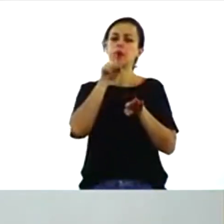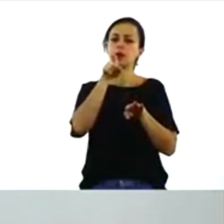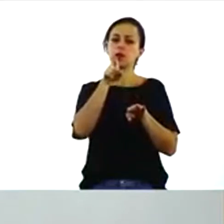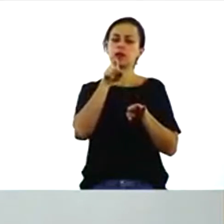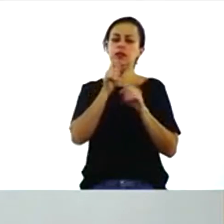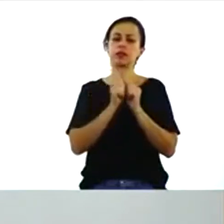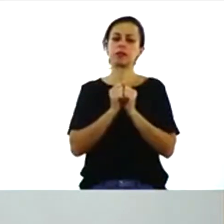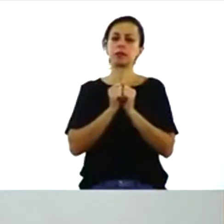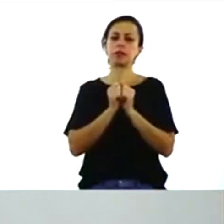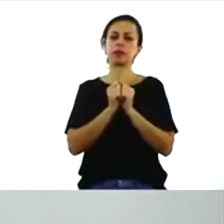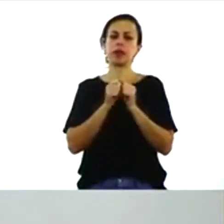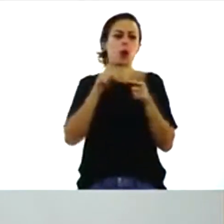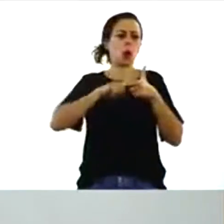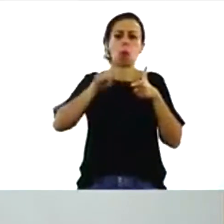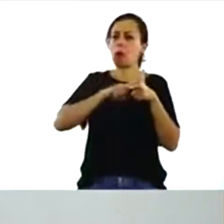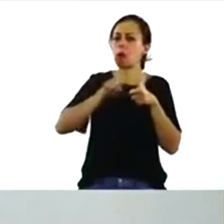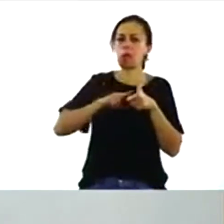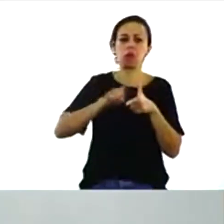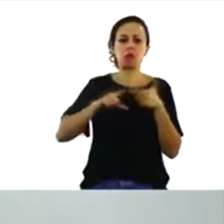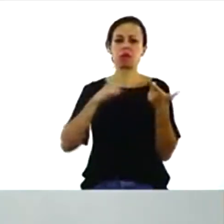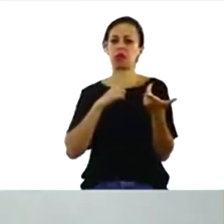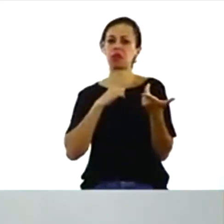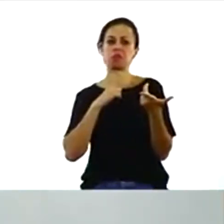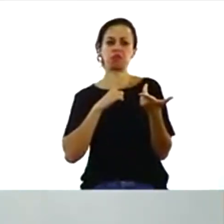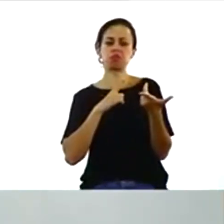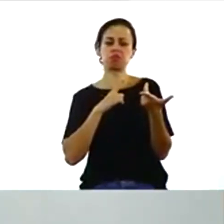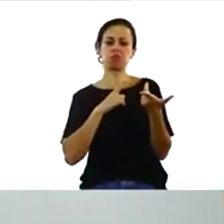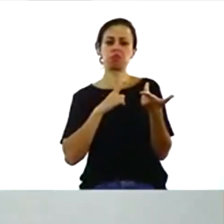não imaginava que tinha.